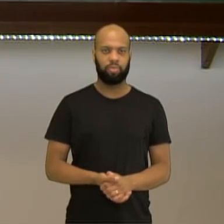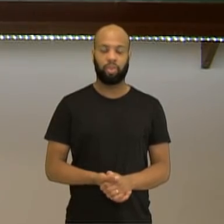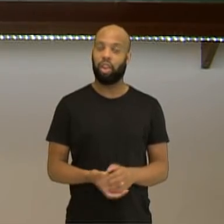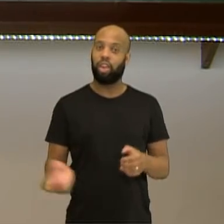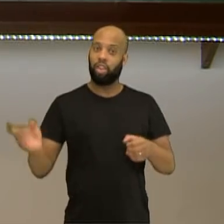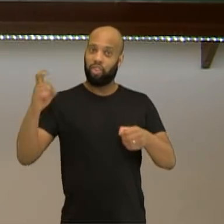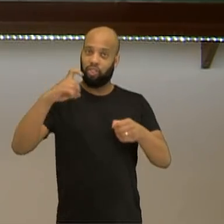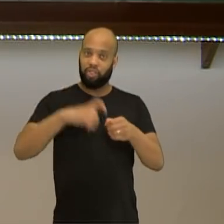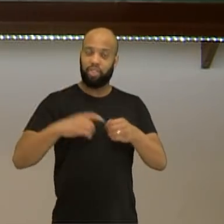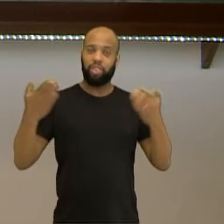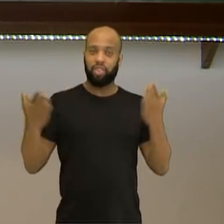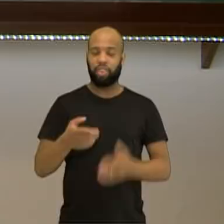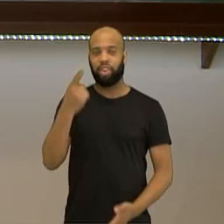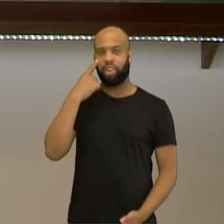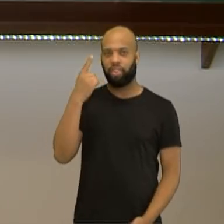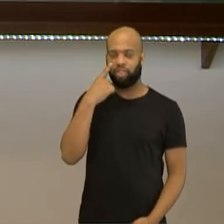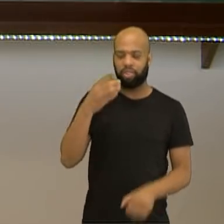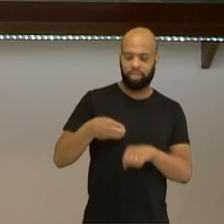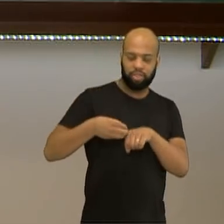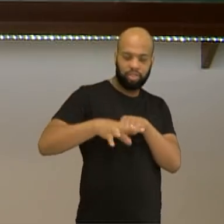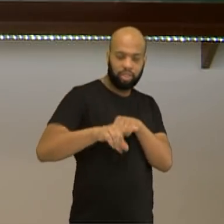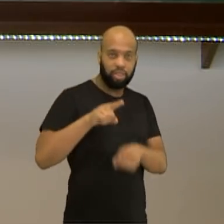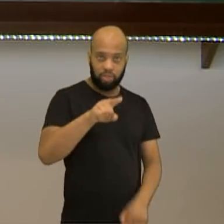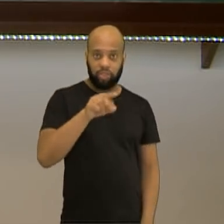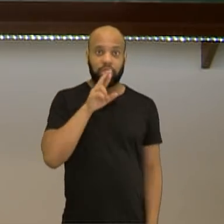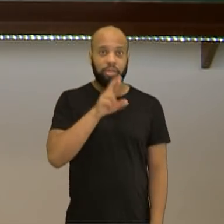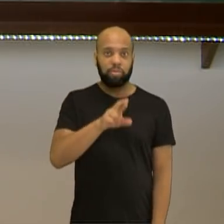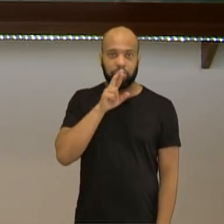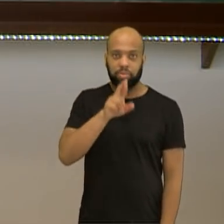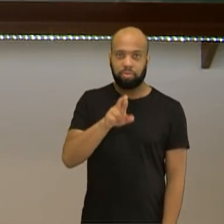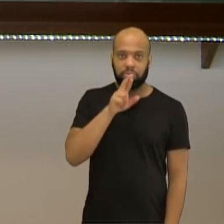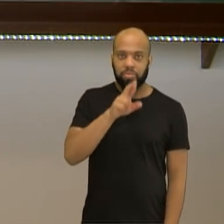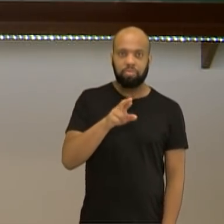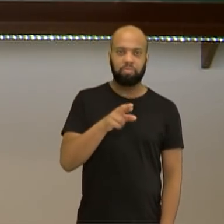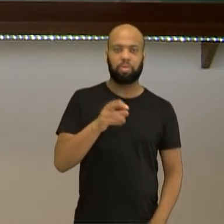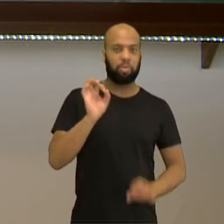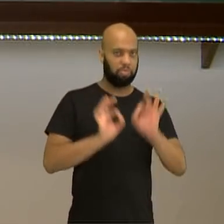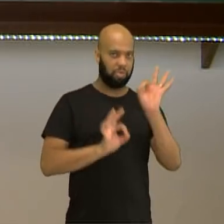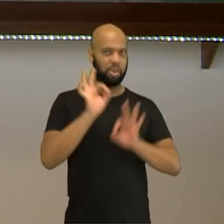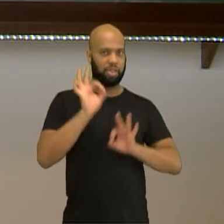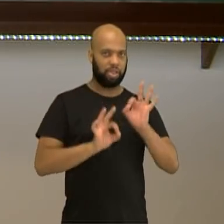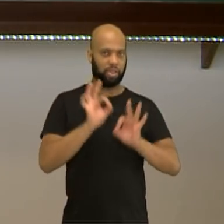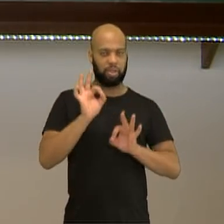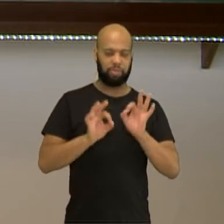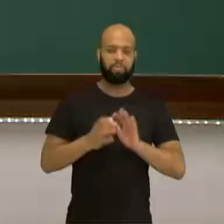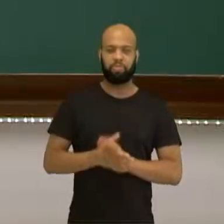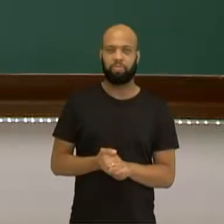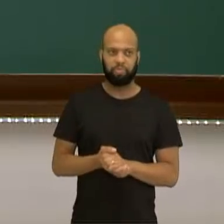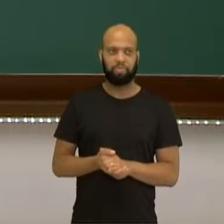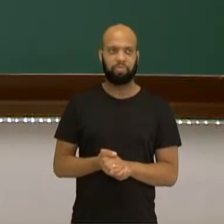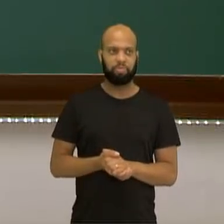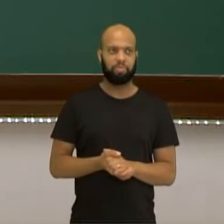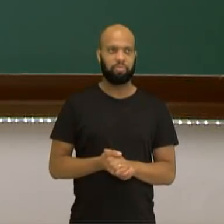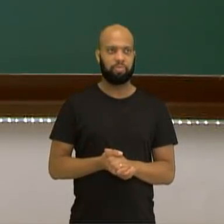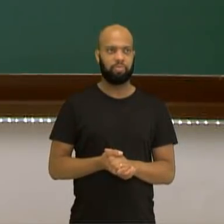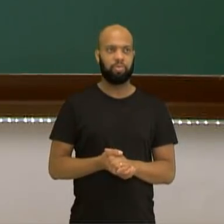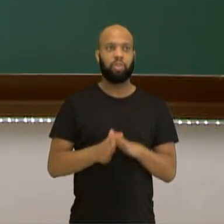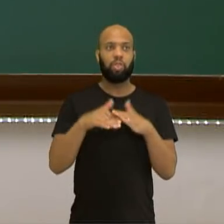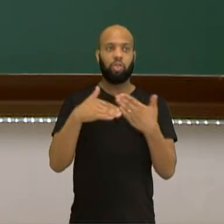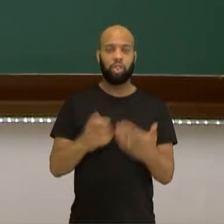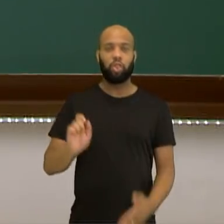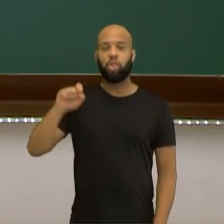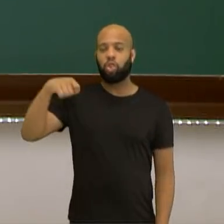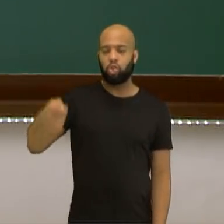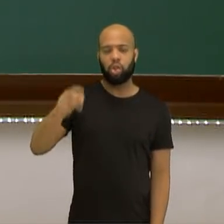voltamos. Vamos lá para ver qual que é a sugestão de resposta que a professora Priscila preparou para vocês? Então, sobre